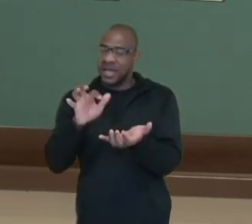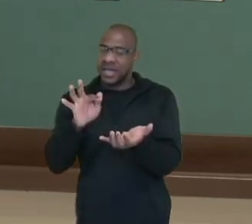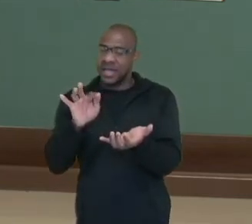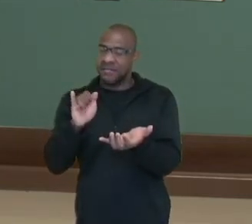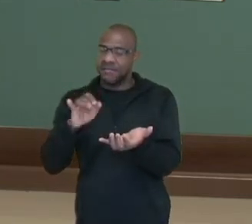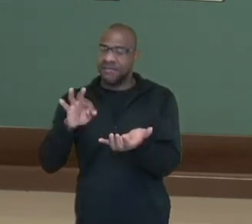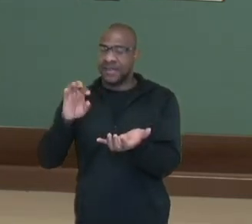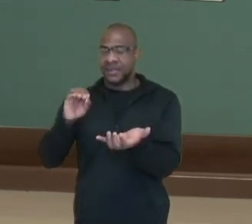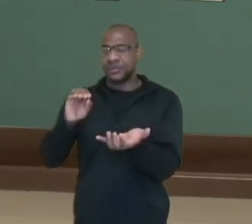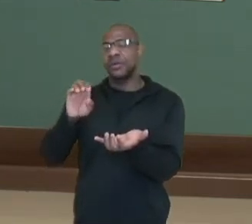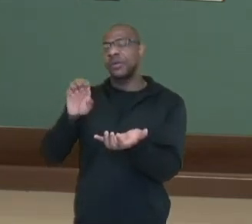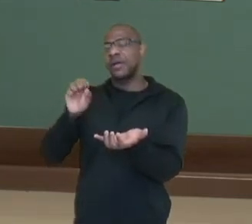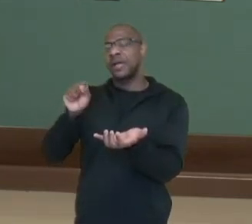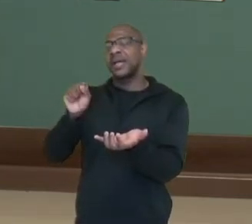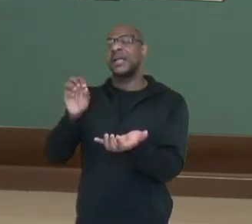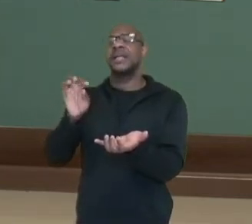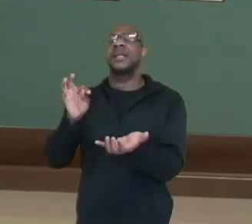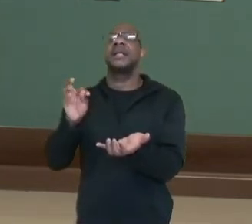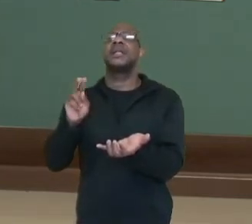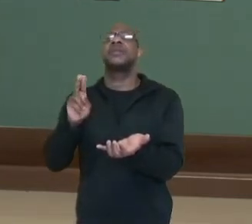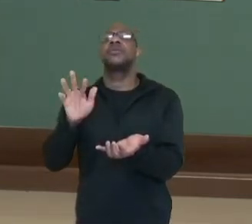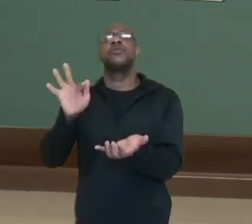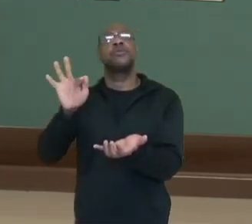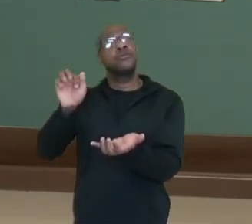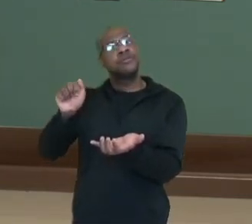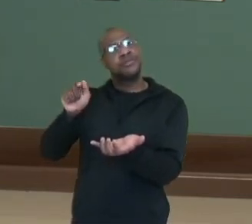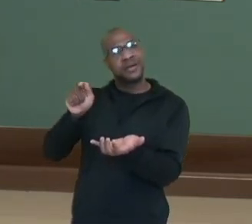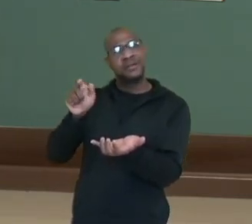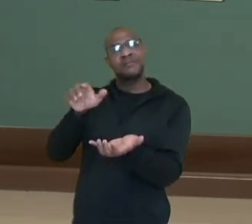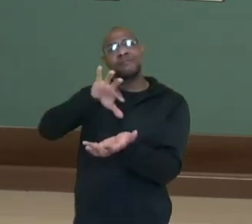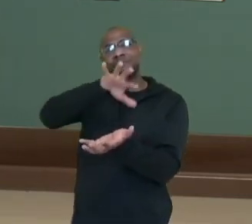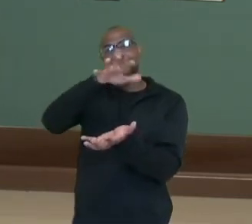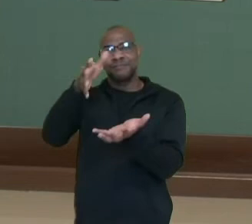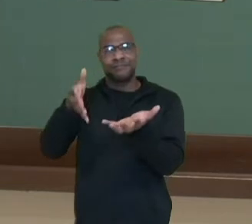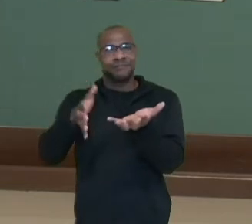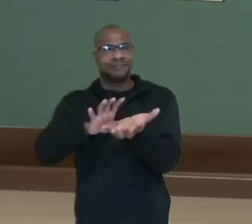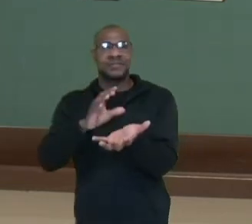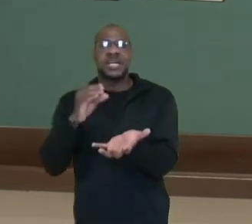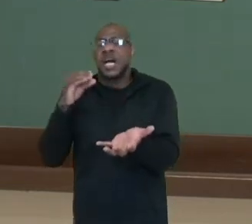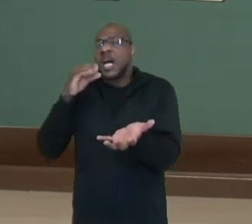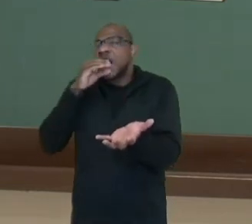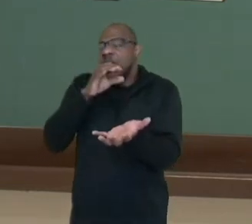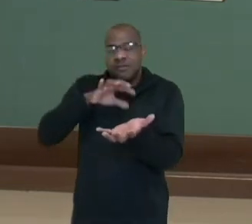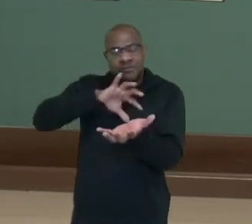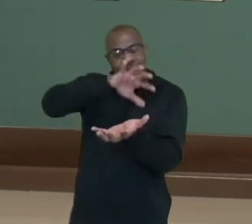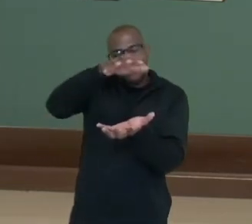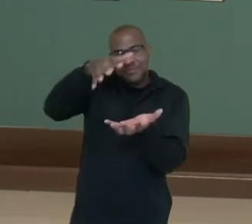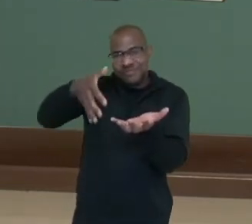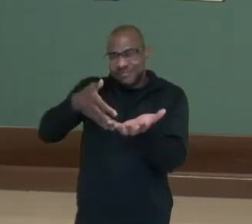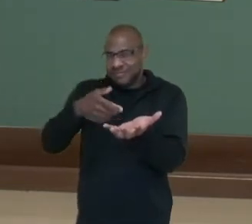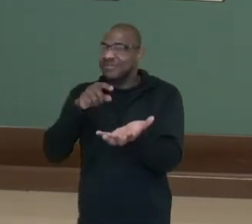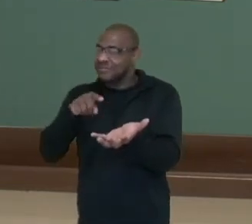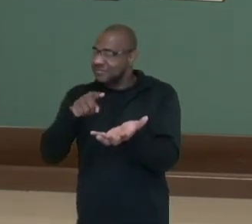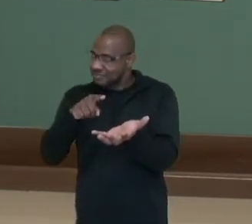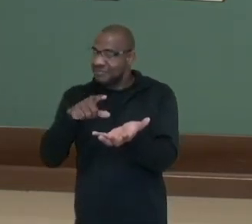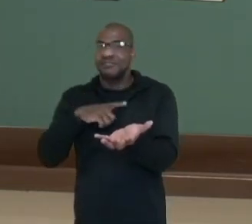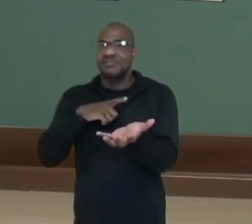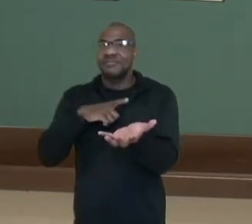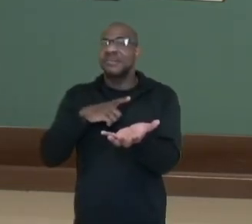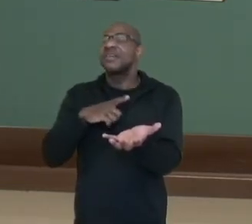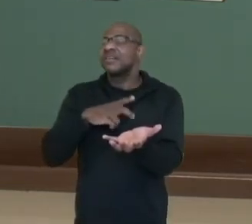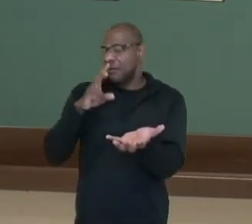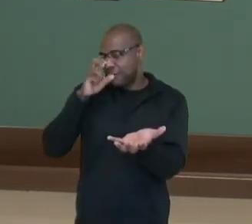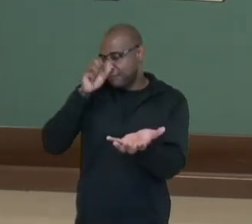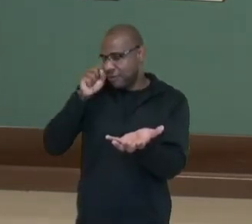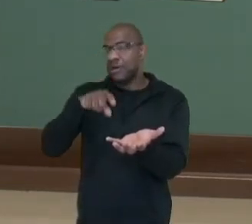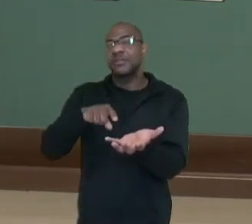No entanto, o aumento gradativo, né, dos poluentes na atmosfera vão intensificar, né,